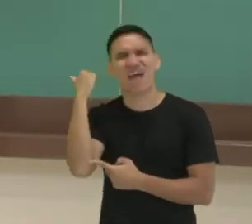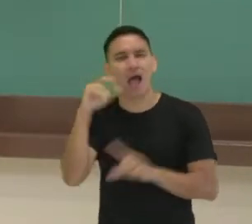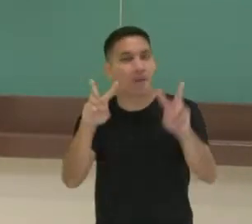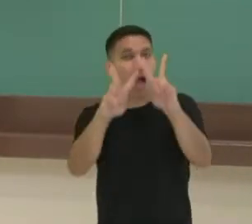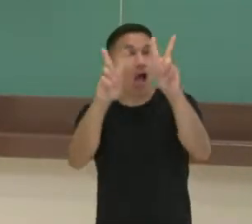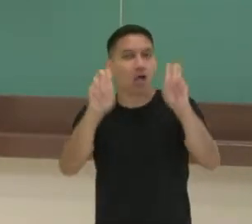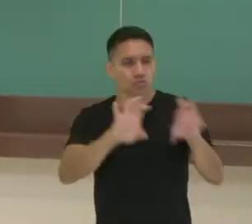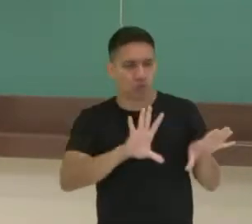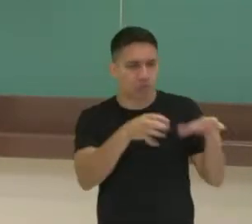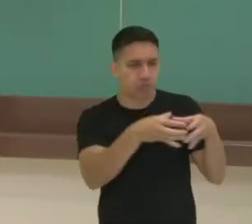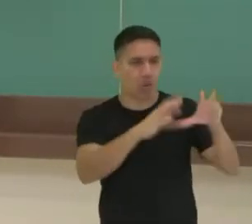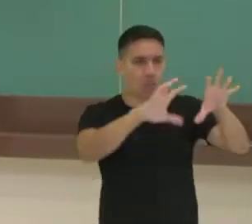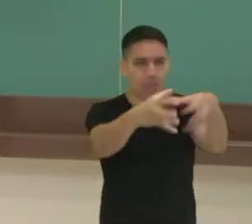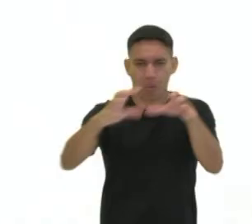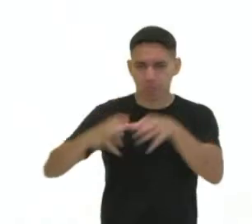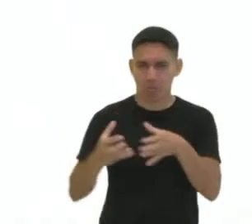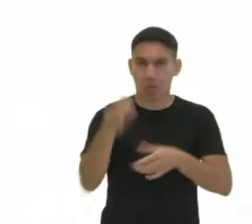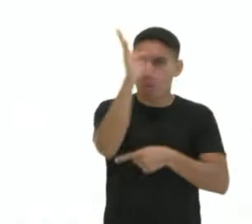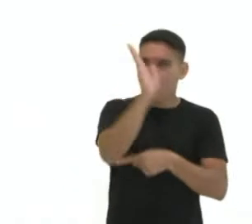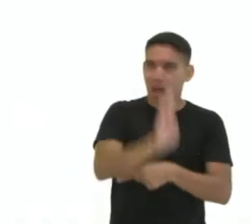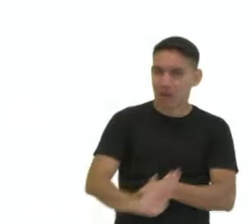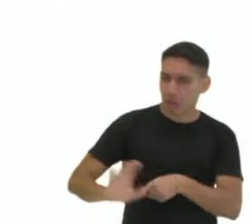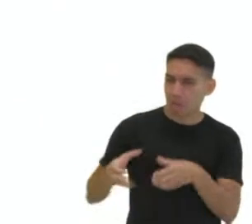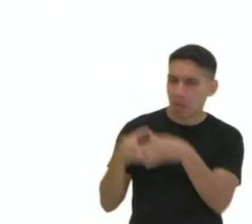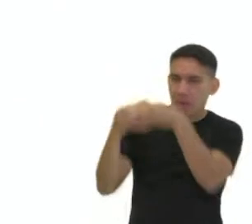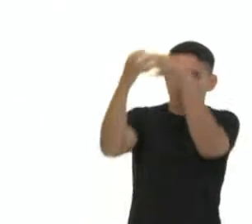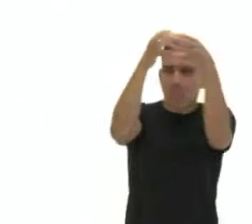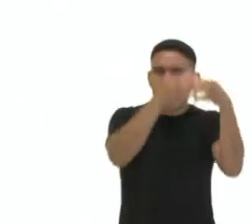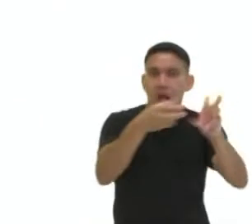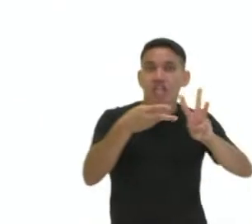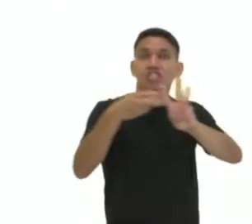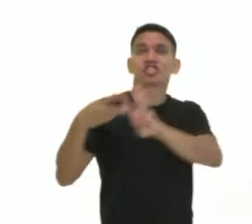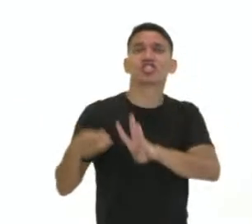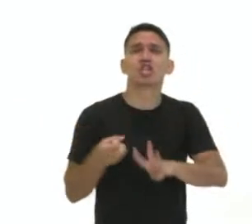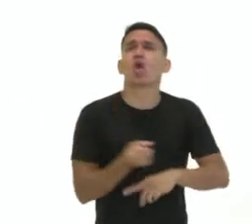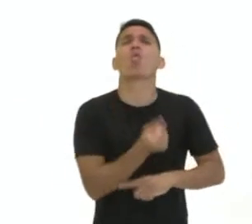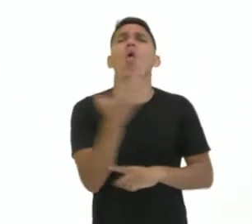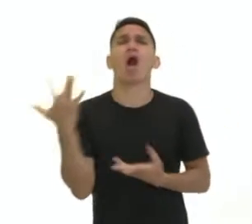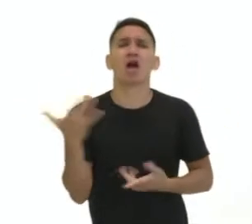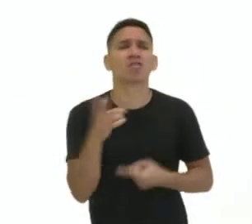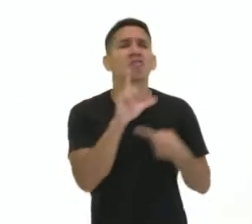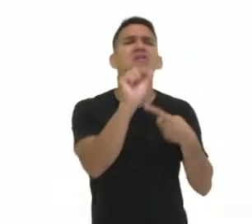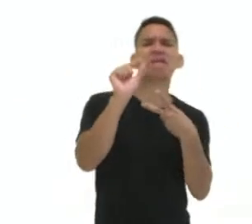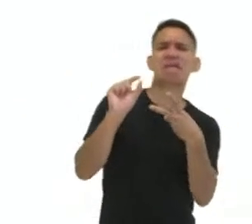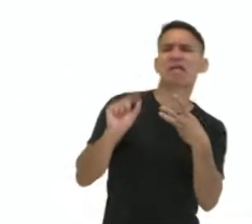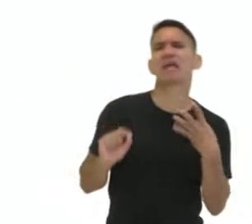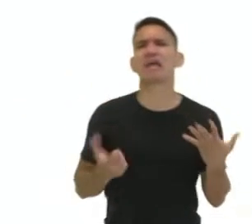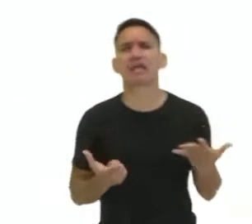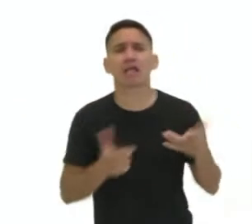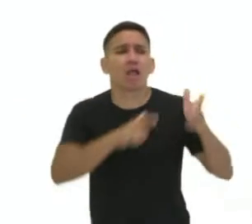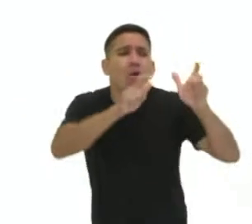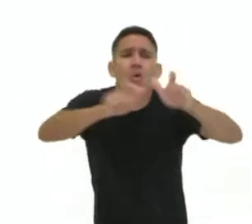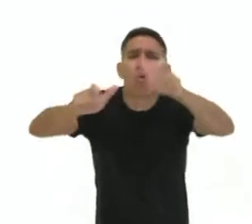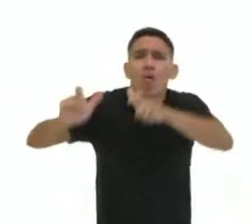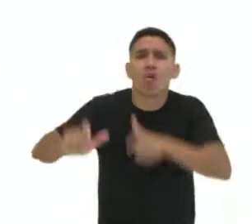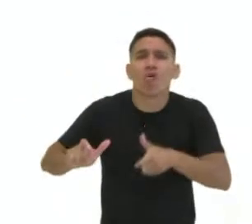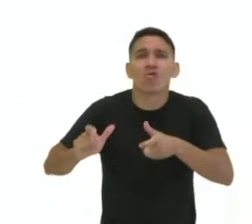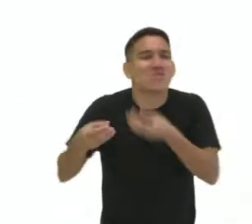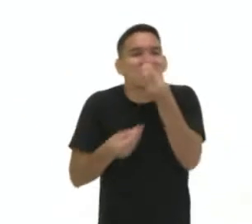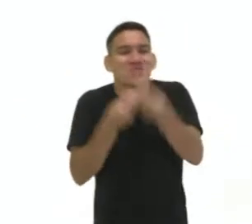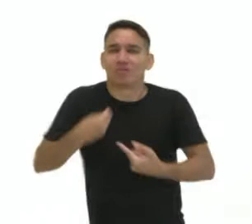os povos indígenas no Brasil? Quantos são? Quem são? Onde e como